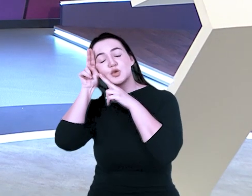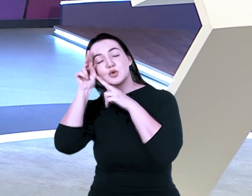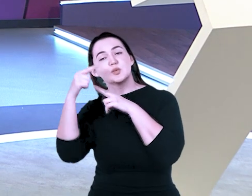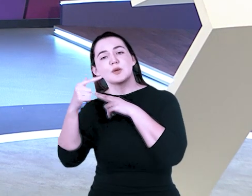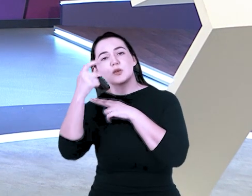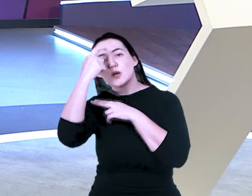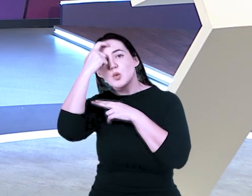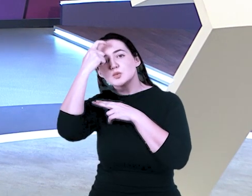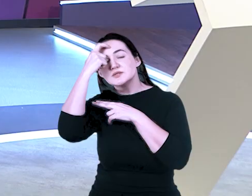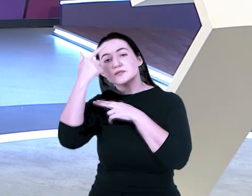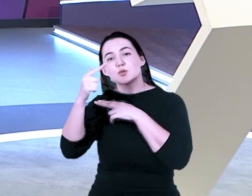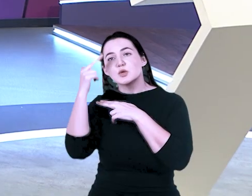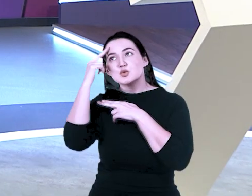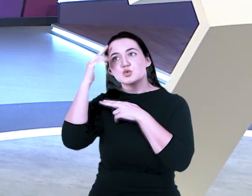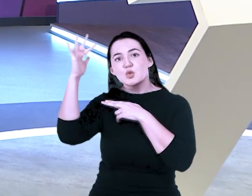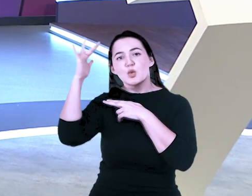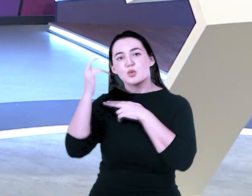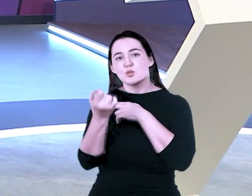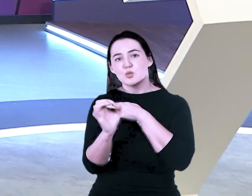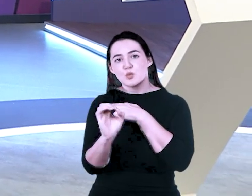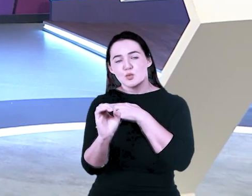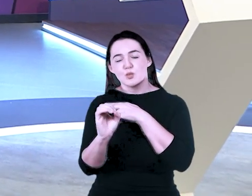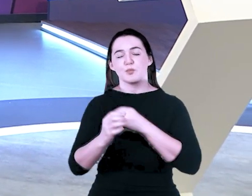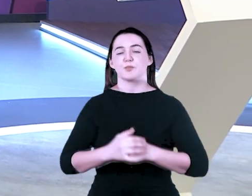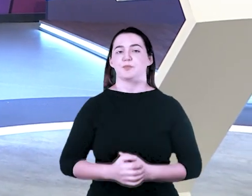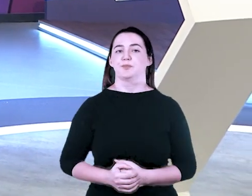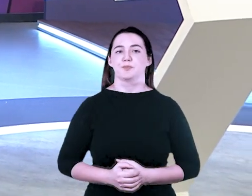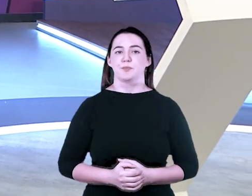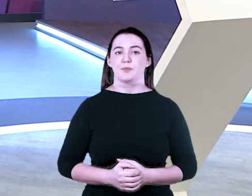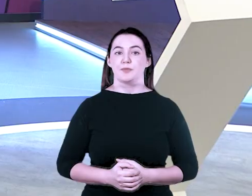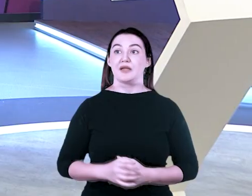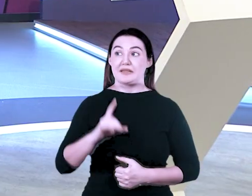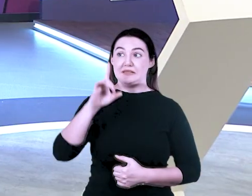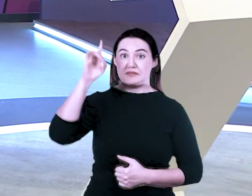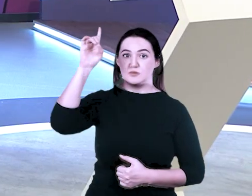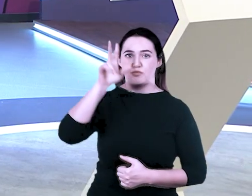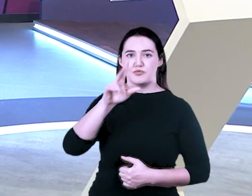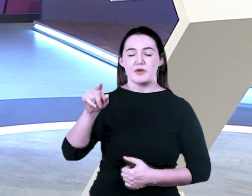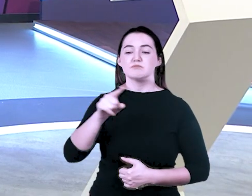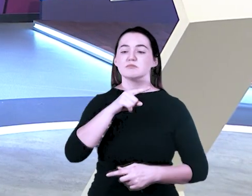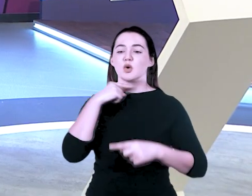Em algum momento, vamos acordar. E esse momento de